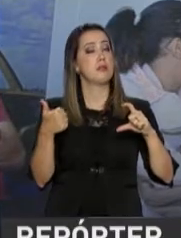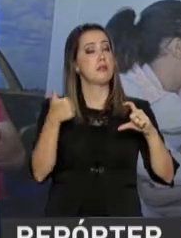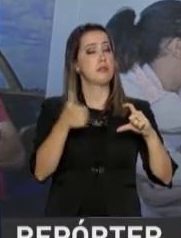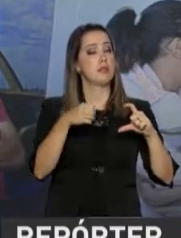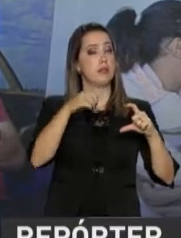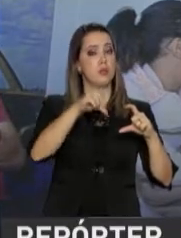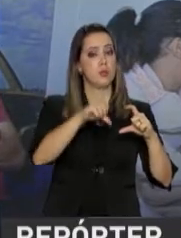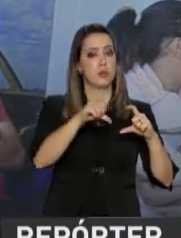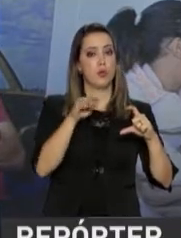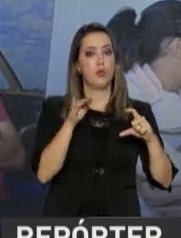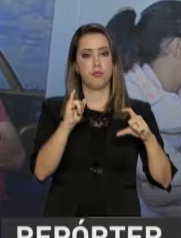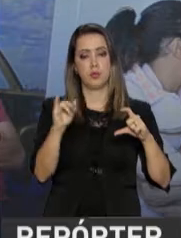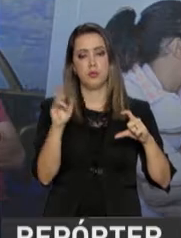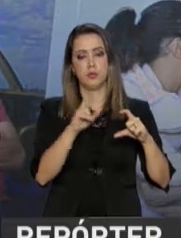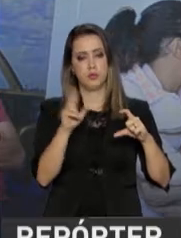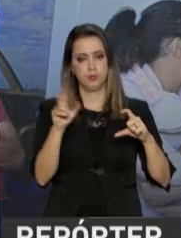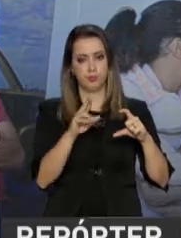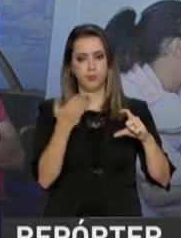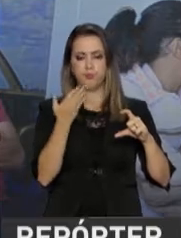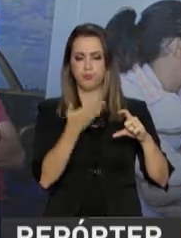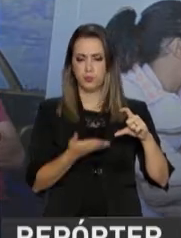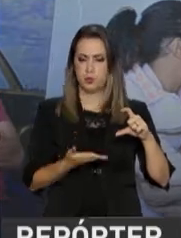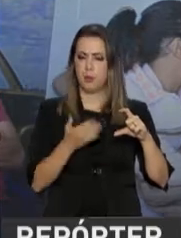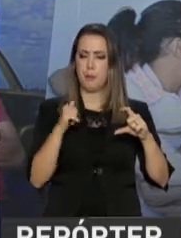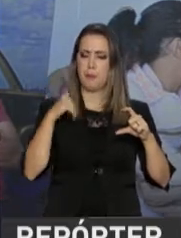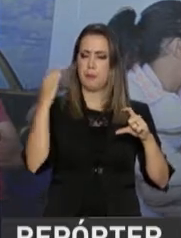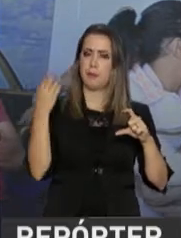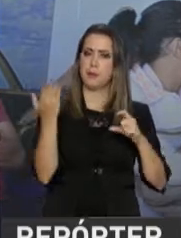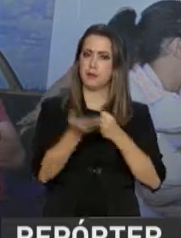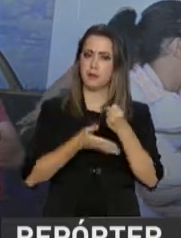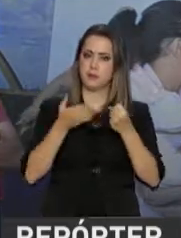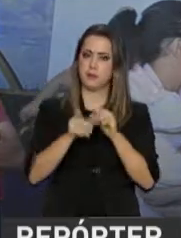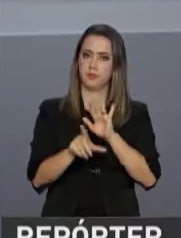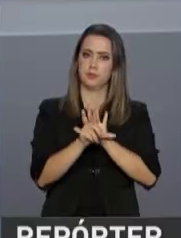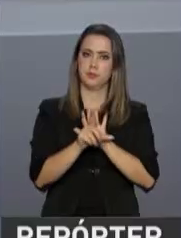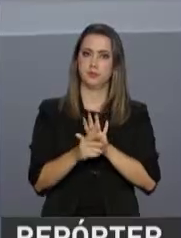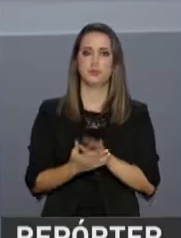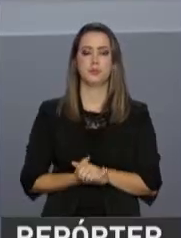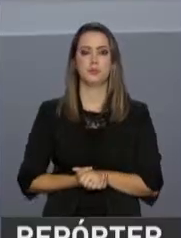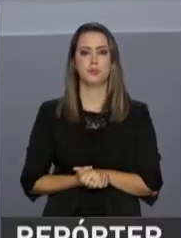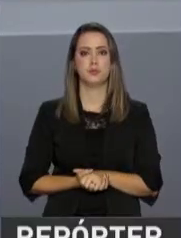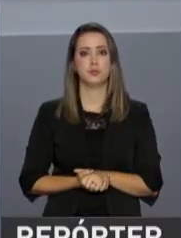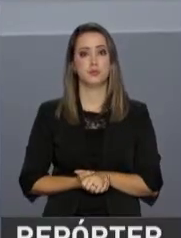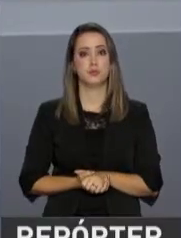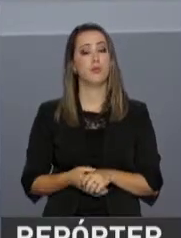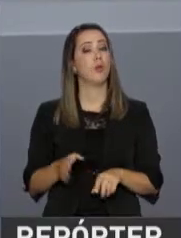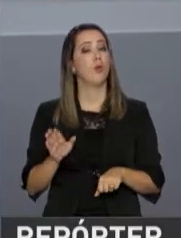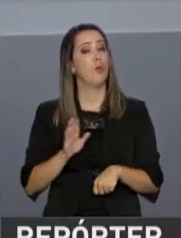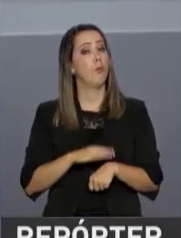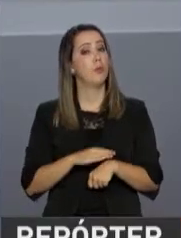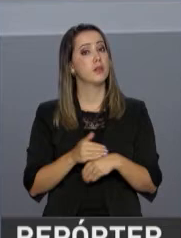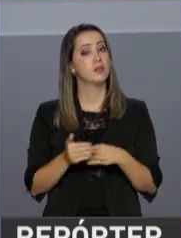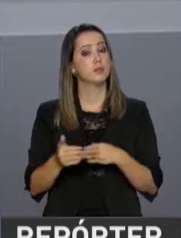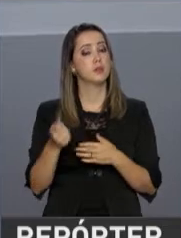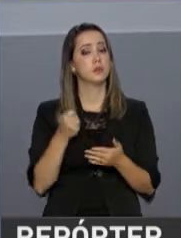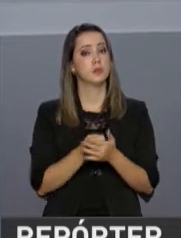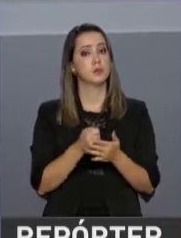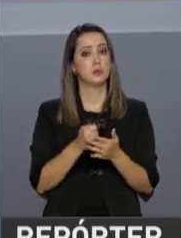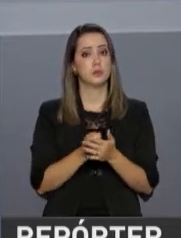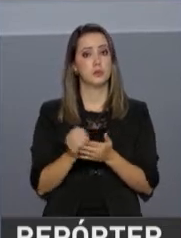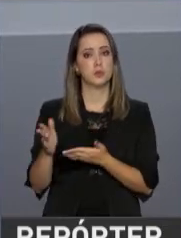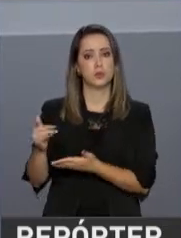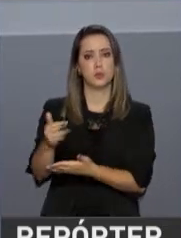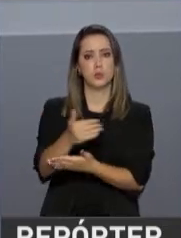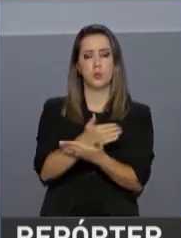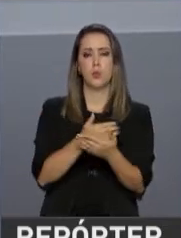119 bilhões e duzentos milhões de reais para o ministério o prazo para pagamento do documento de arrecadação